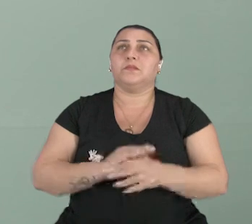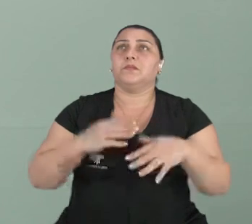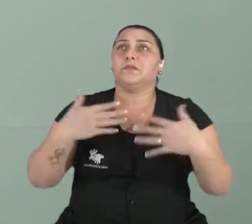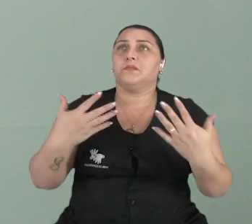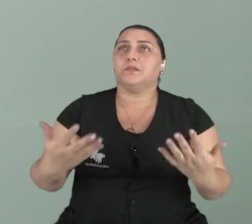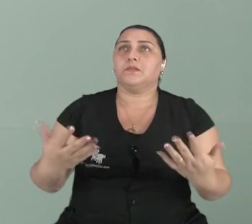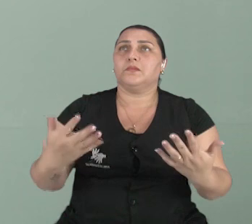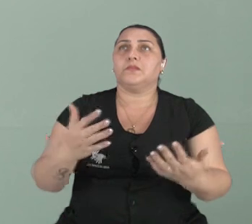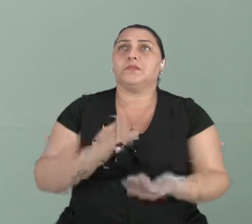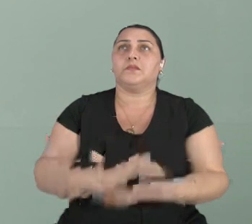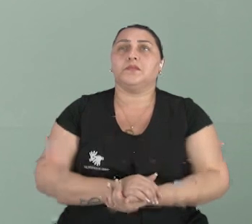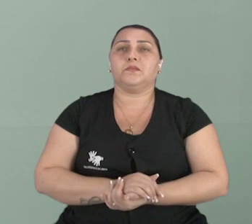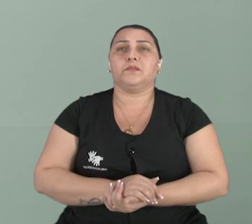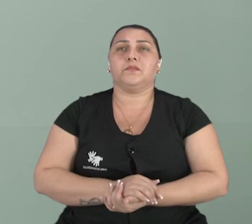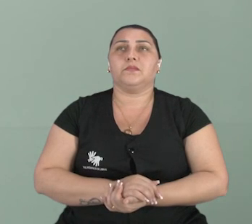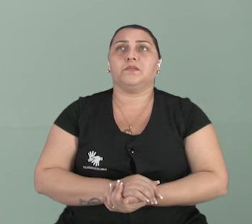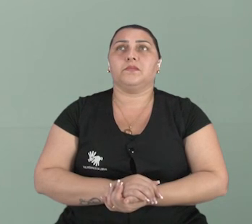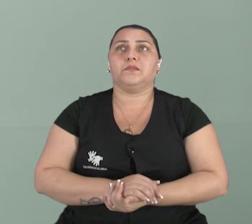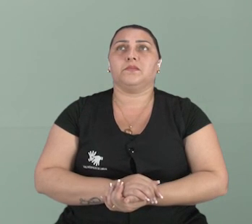Bem, pessoal,